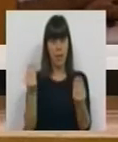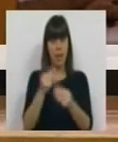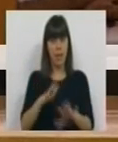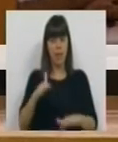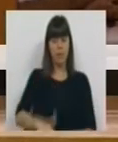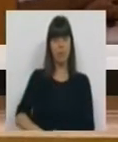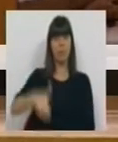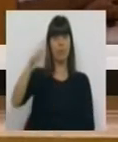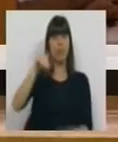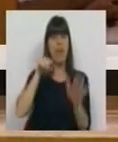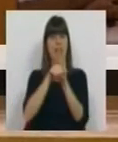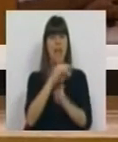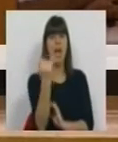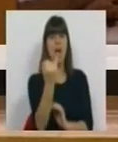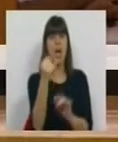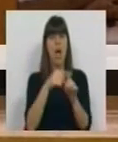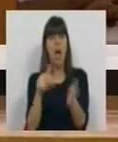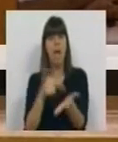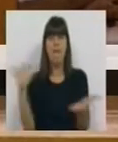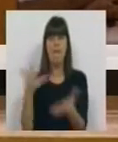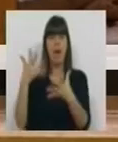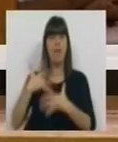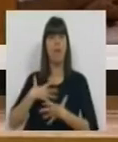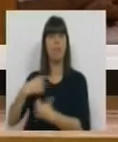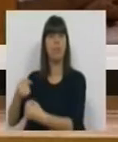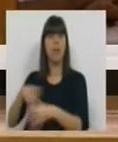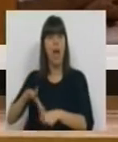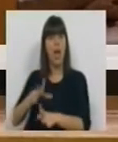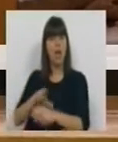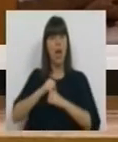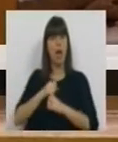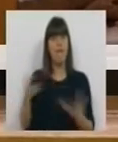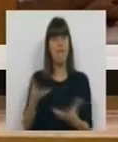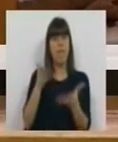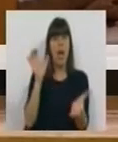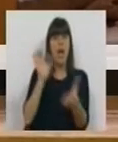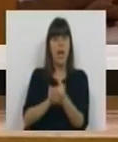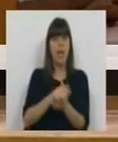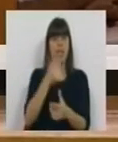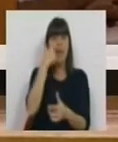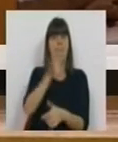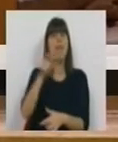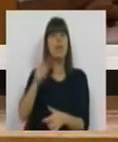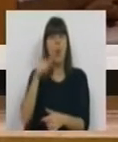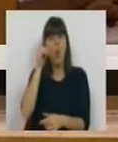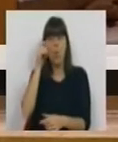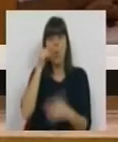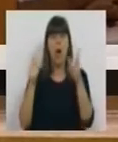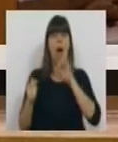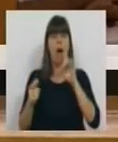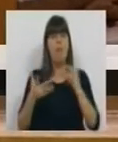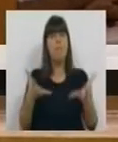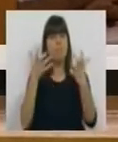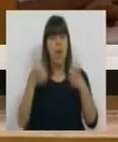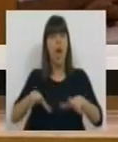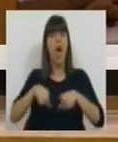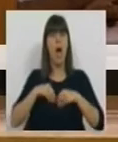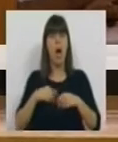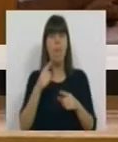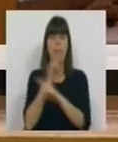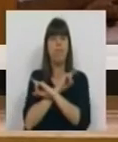crianças que crescem institucionalizadas à espera de serem adotadas e de casais de pessoas do mesmo sexo que querem adotar,